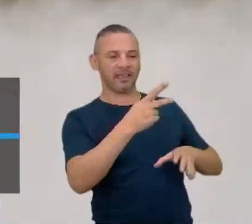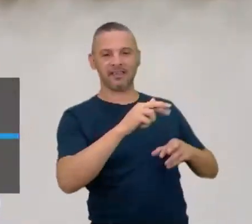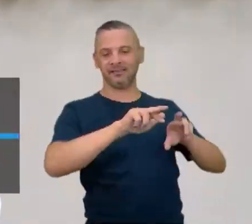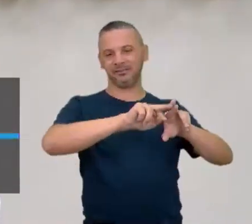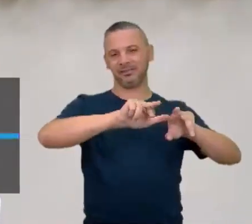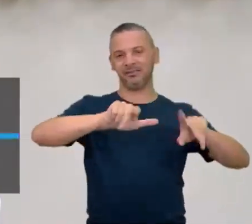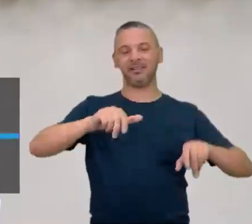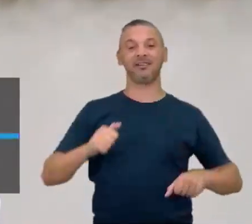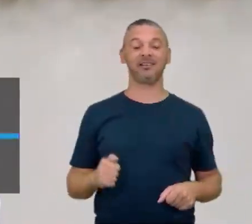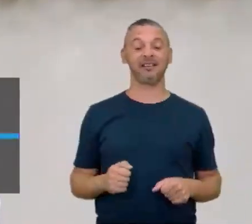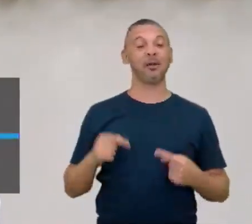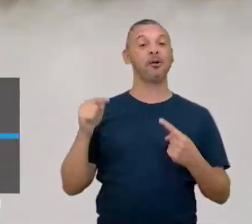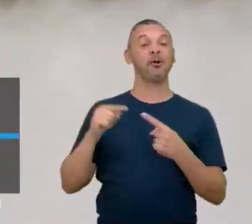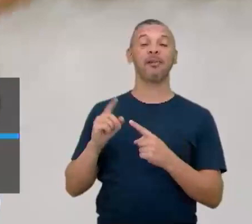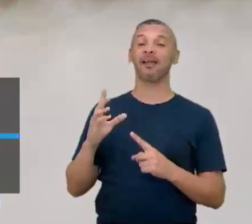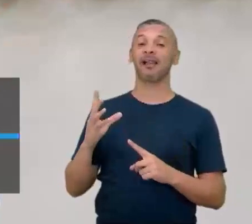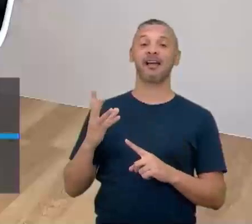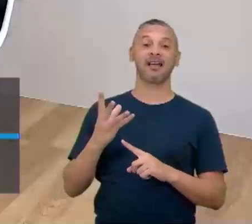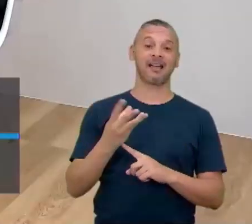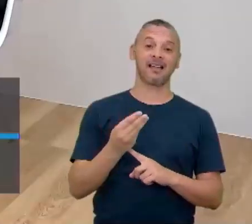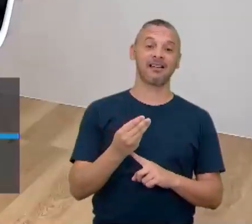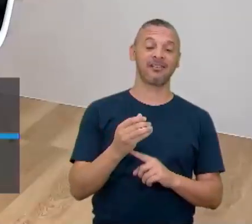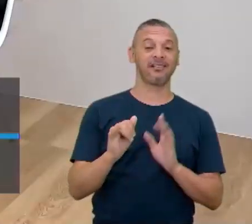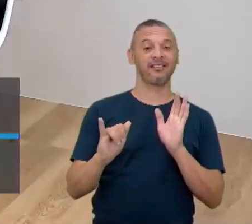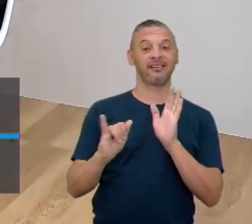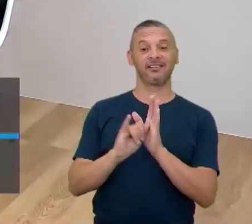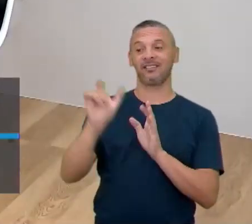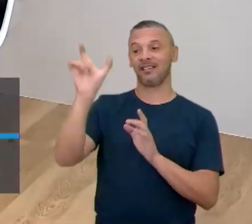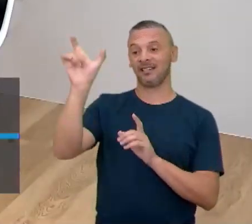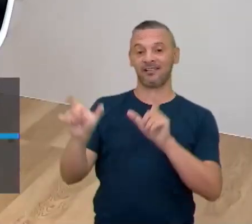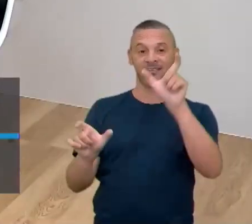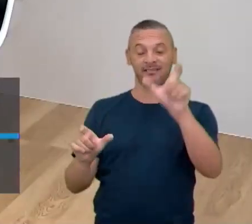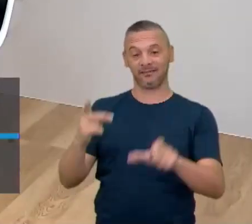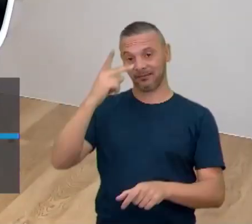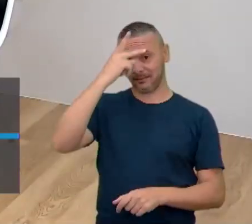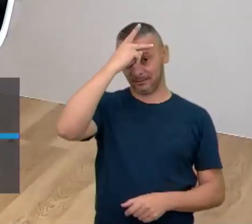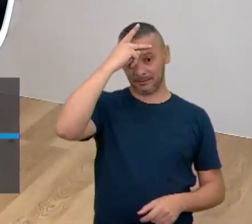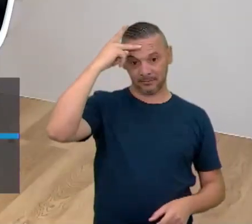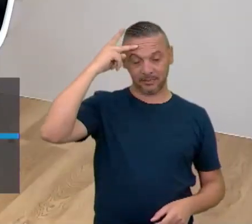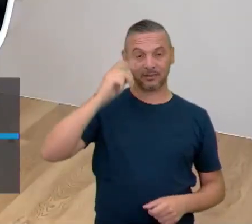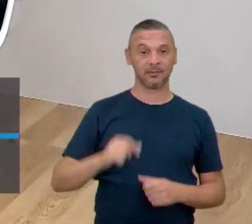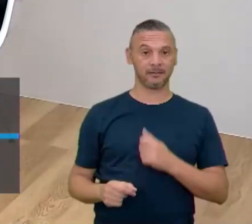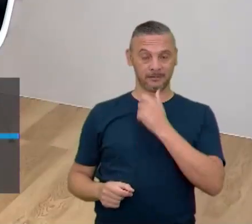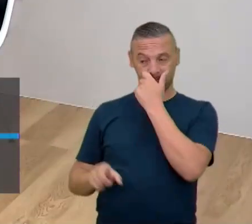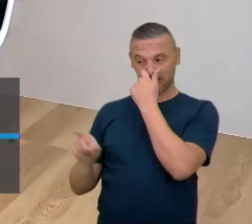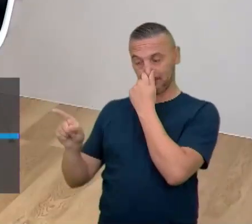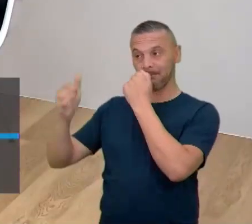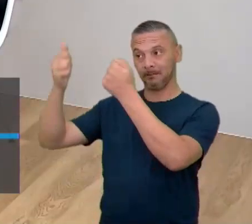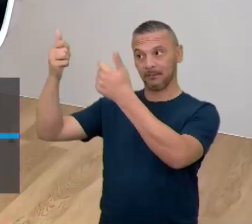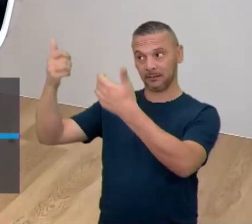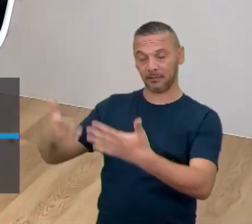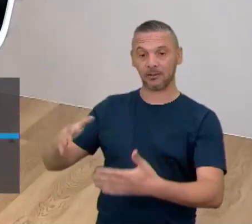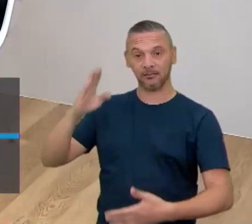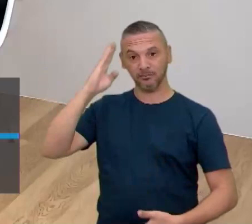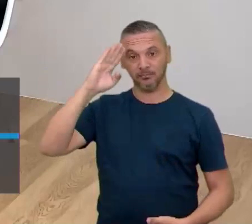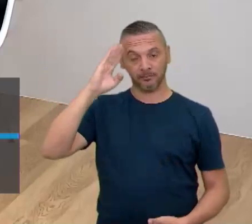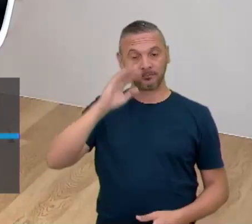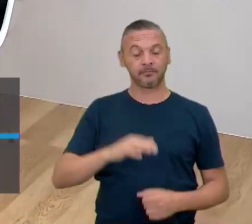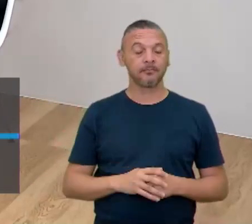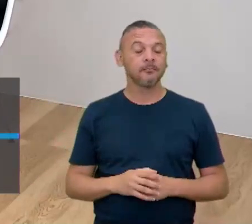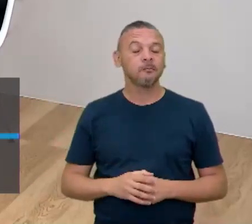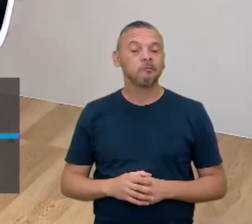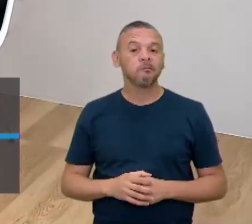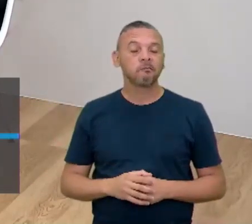baseia na arte. Sim. Criou uma identidade em cima do gosto musical. Você tocou em algo também, nota 10. A ideia de